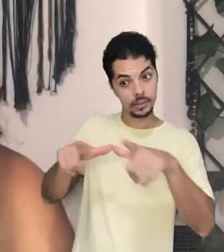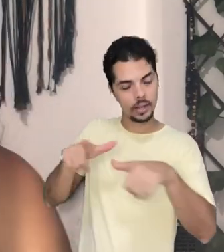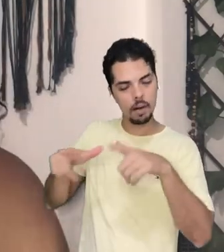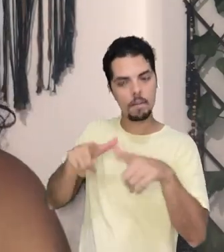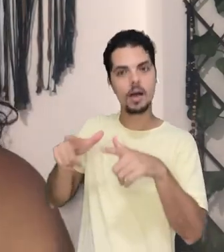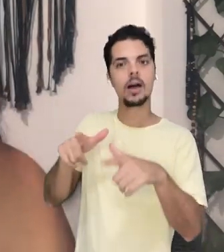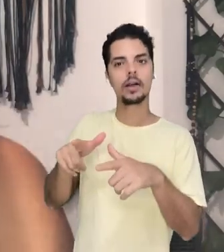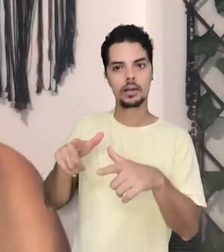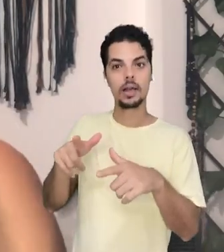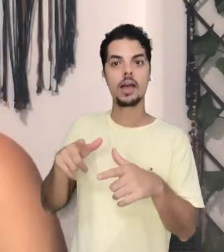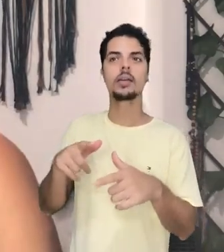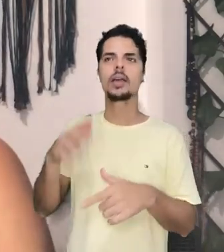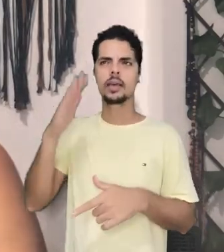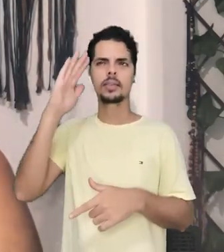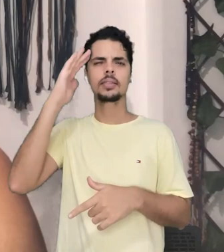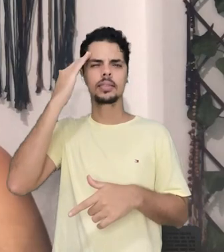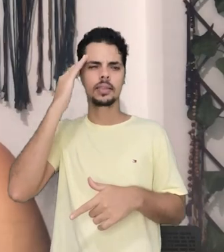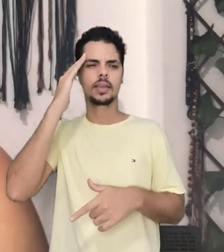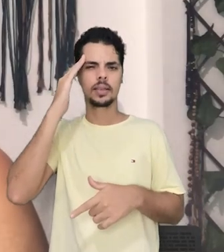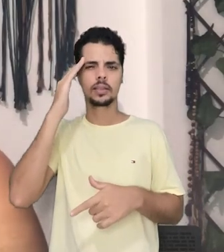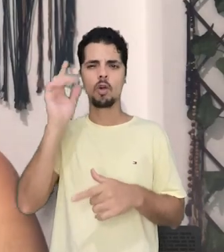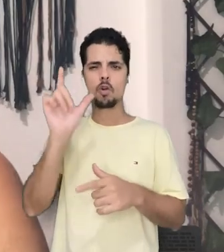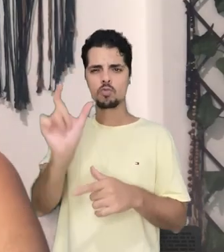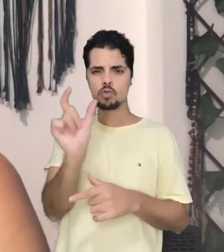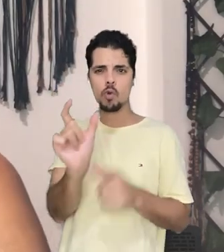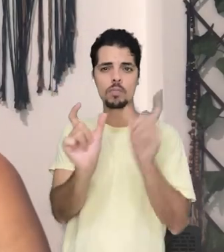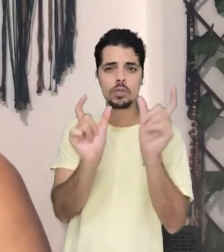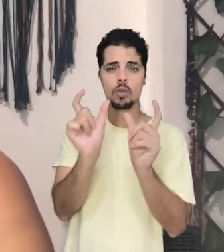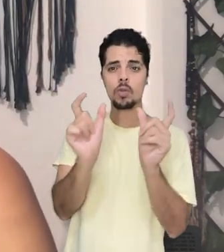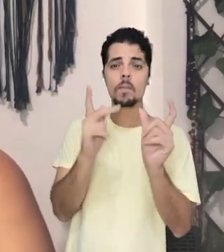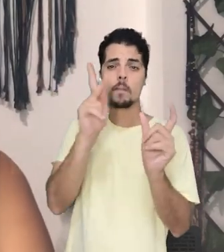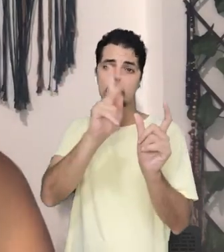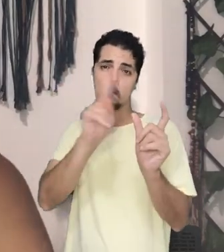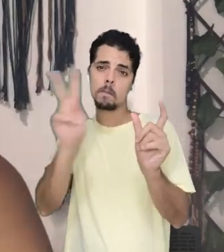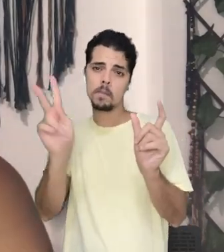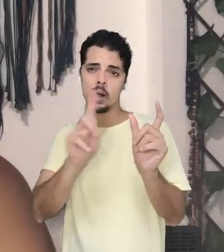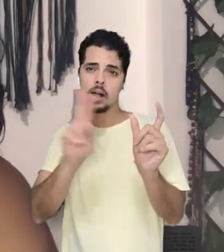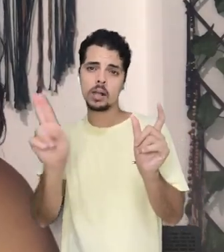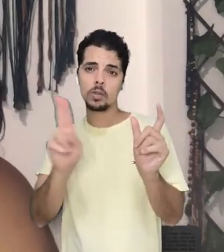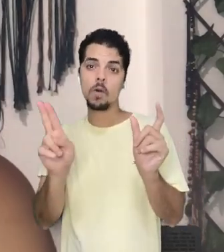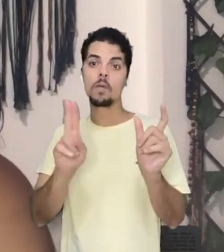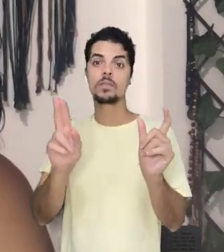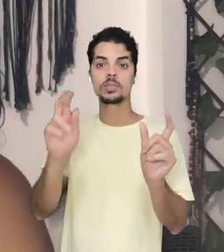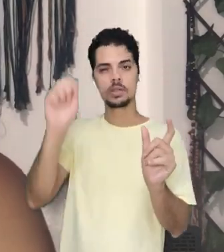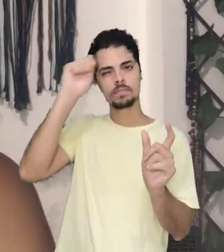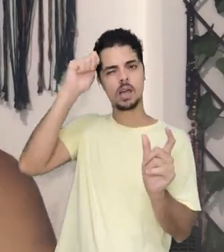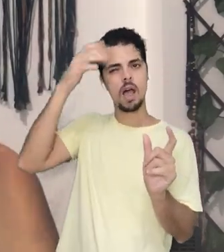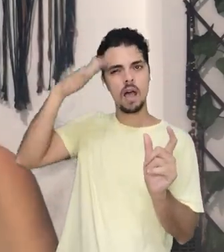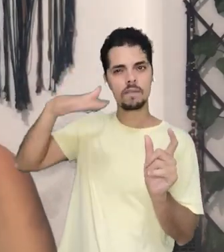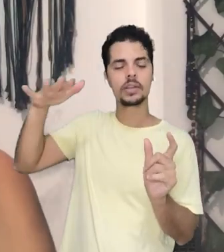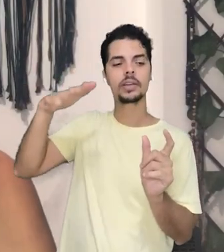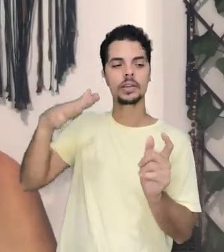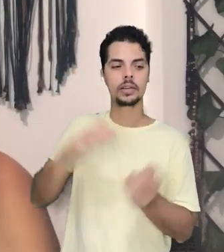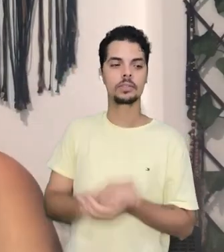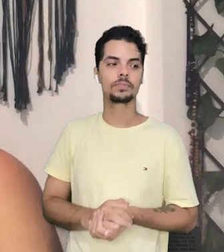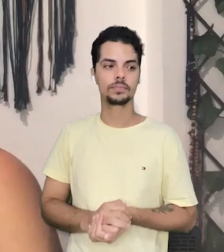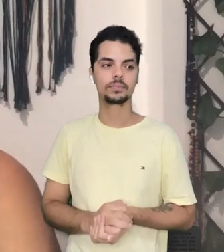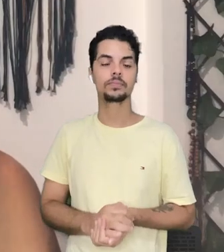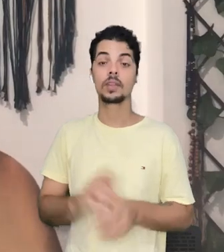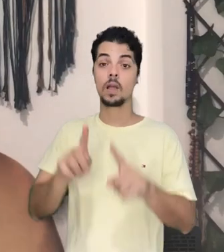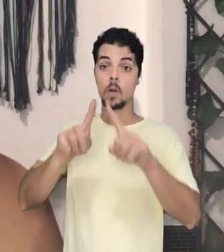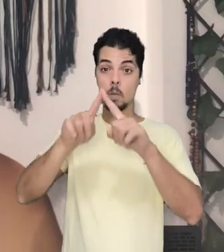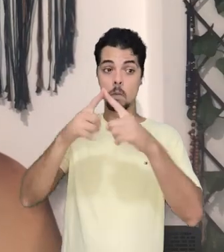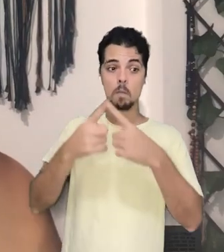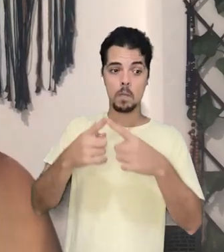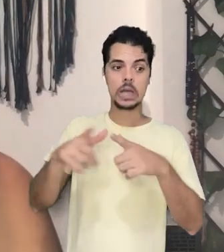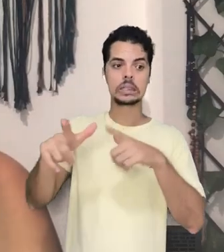os significados de termos africanos. Olha aí que ideia. Ah, e é claro que, a depender da idade dos estudantes,